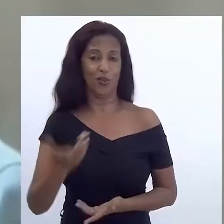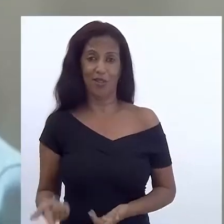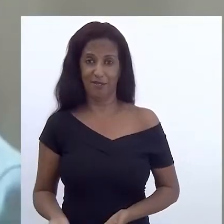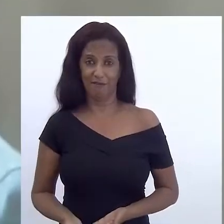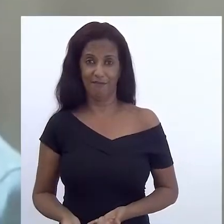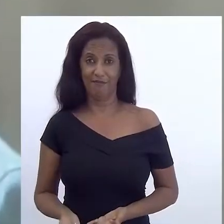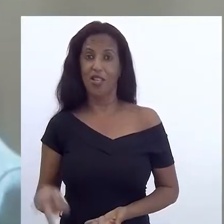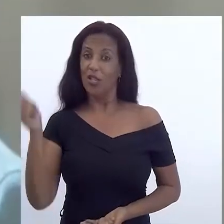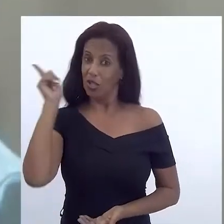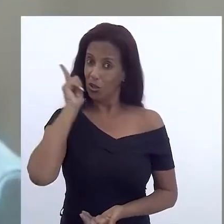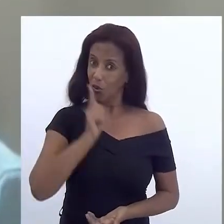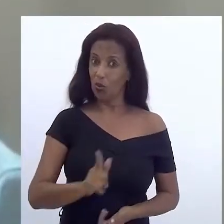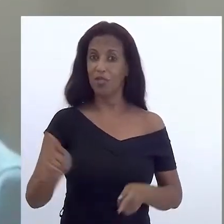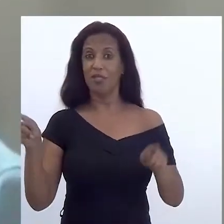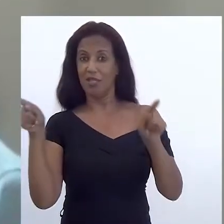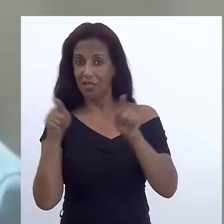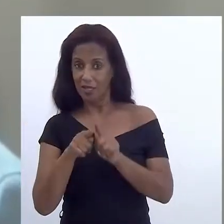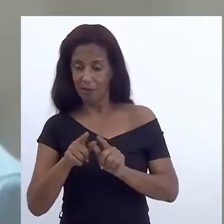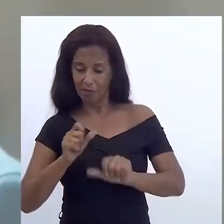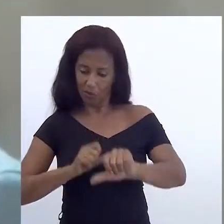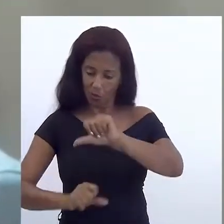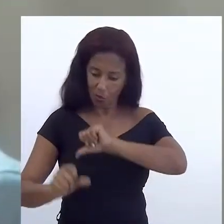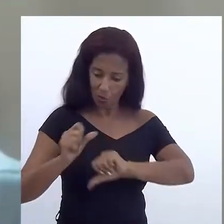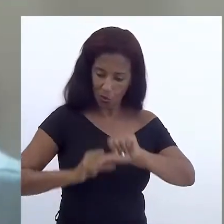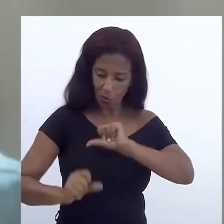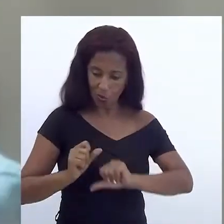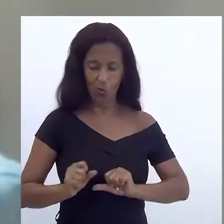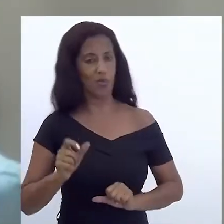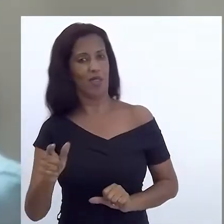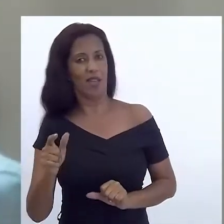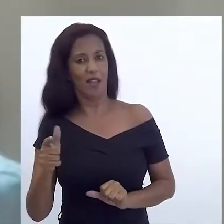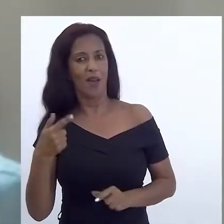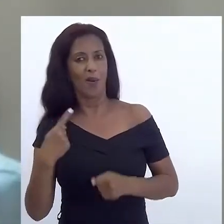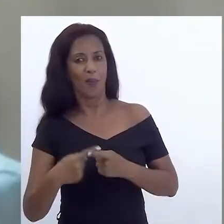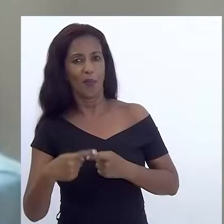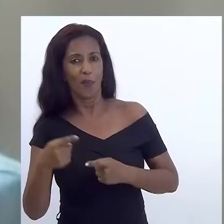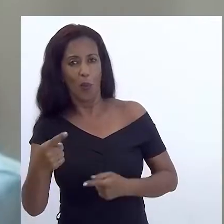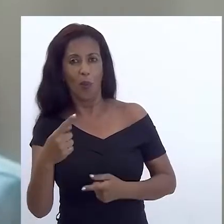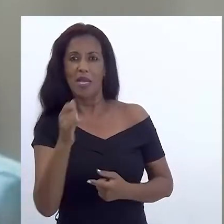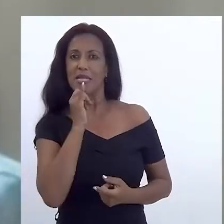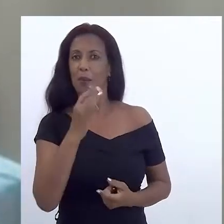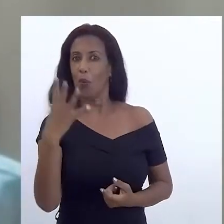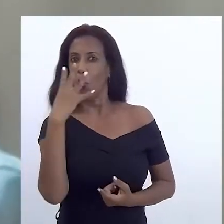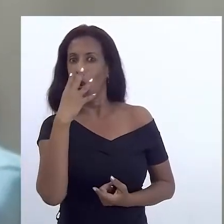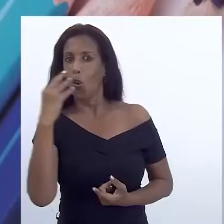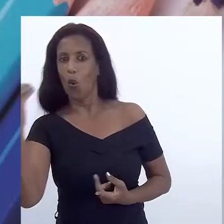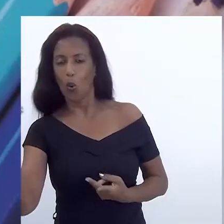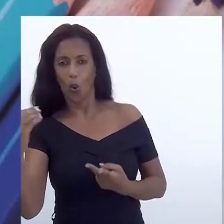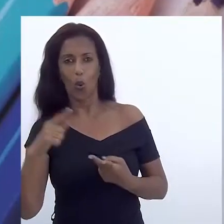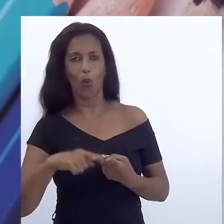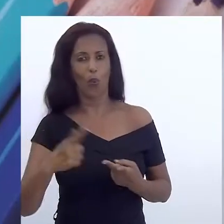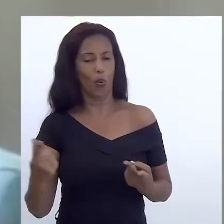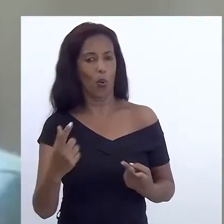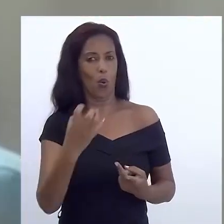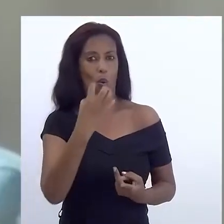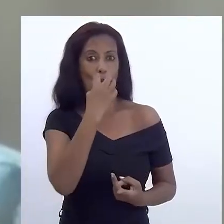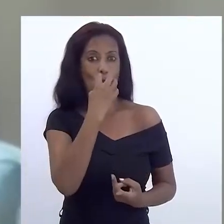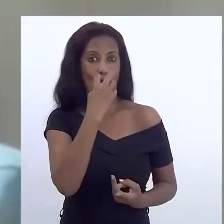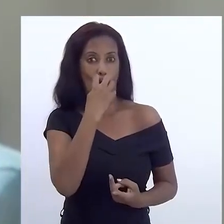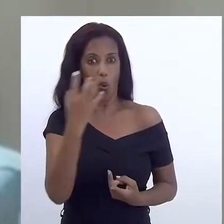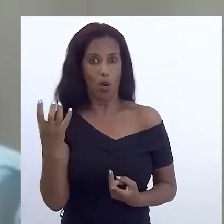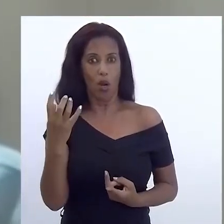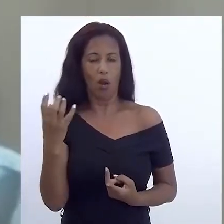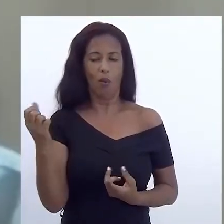conseguir domesticar aqueles animais que representavam uma certa ameaça, como lobos e outros, que o cão, né, selvagem que